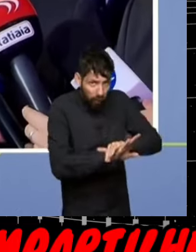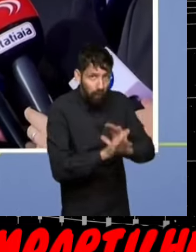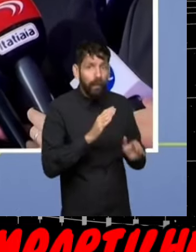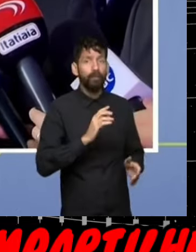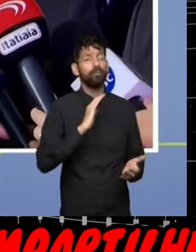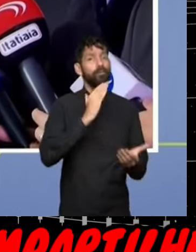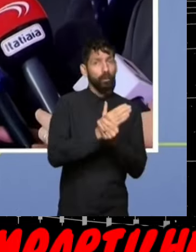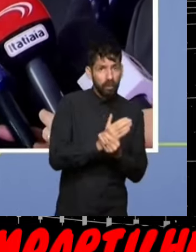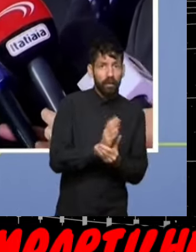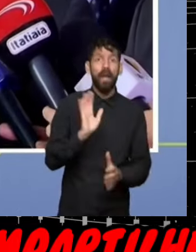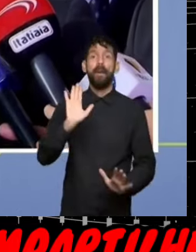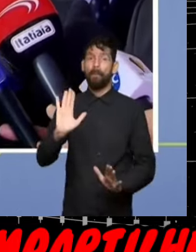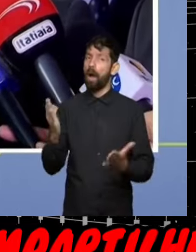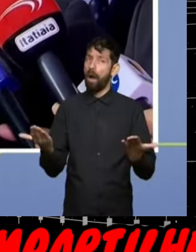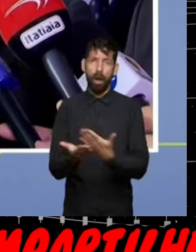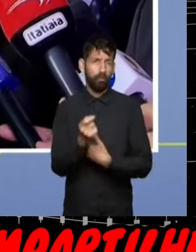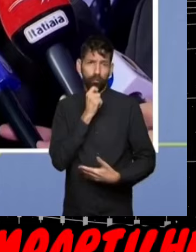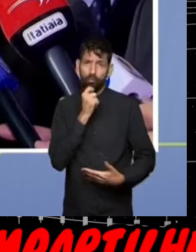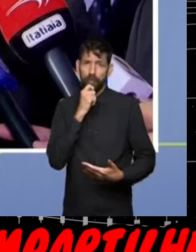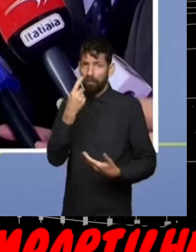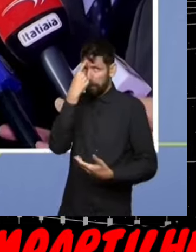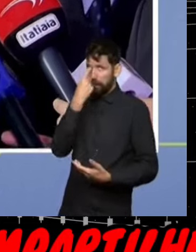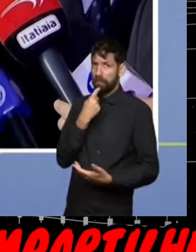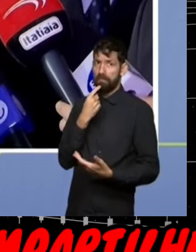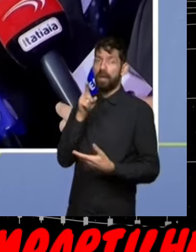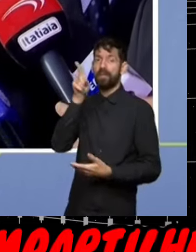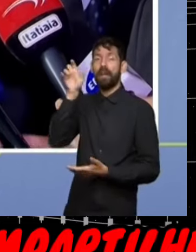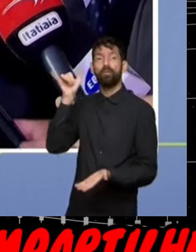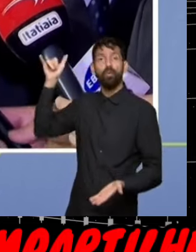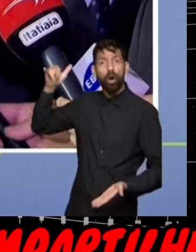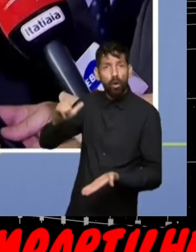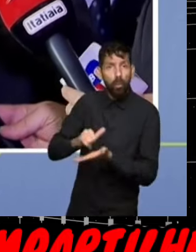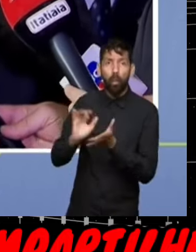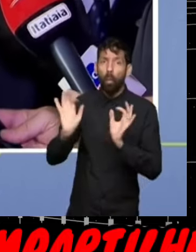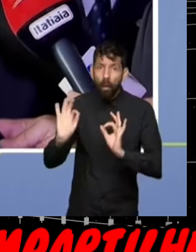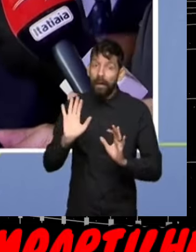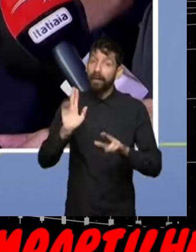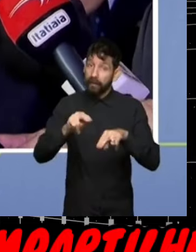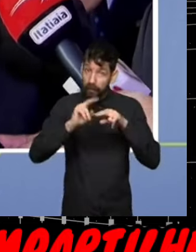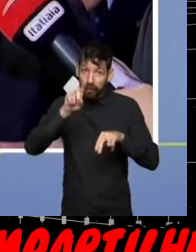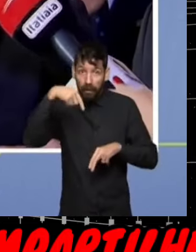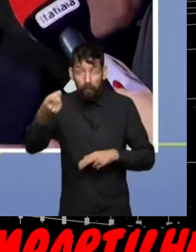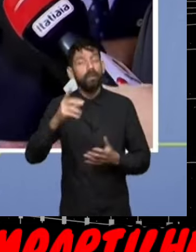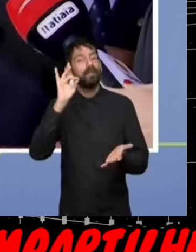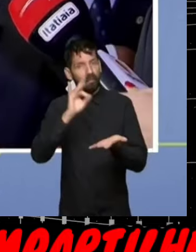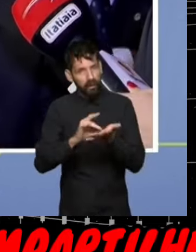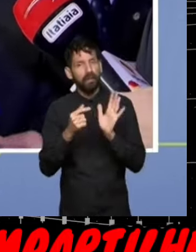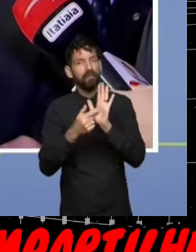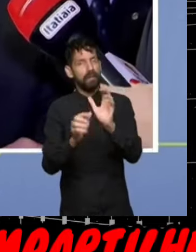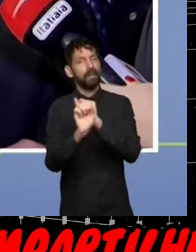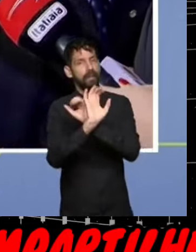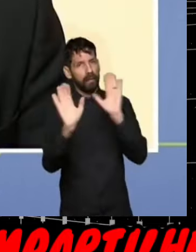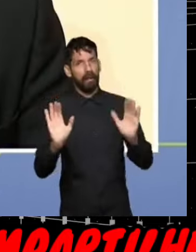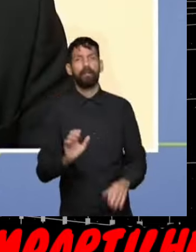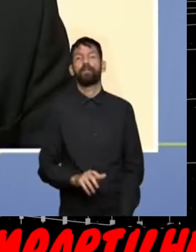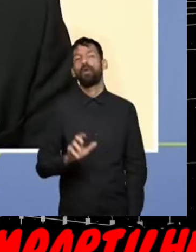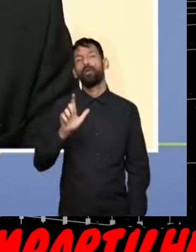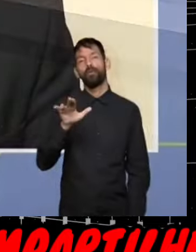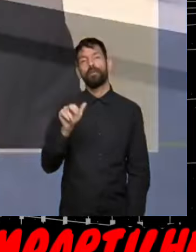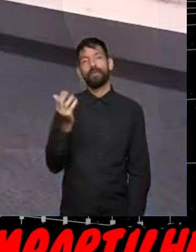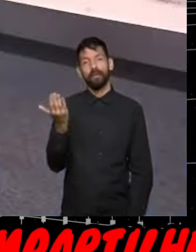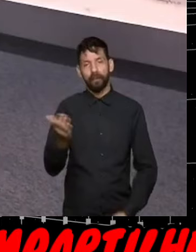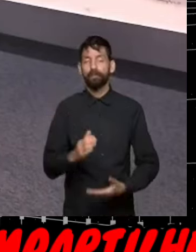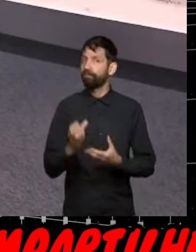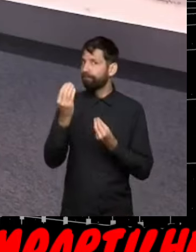do caso e que ainda não teve acesso às imagens do aeroporto e que com elas a verdade será esclarecida.